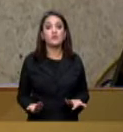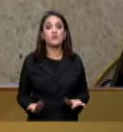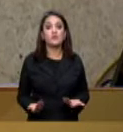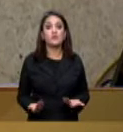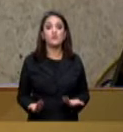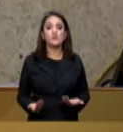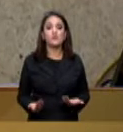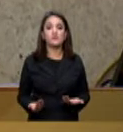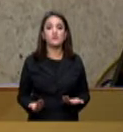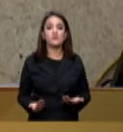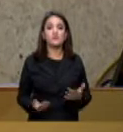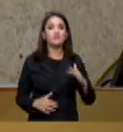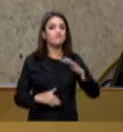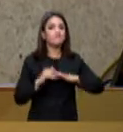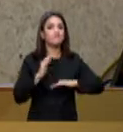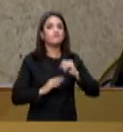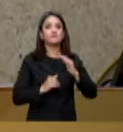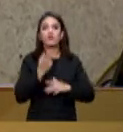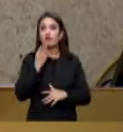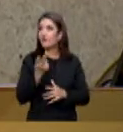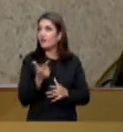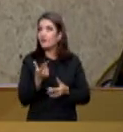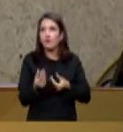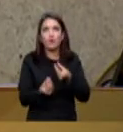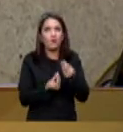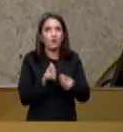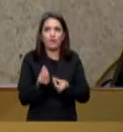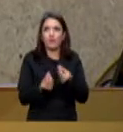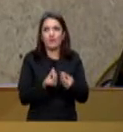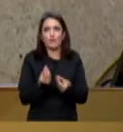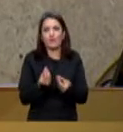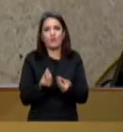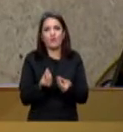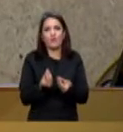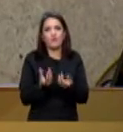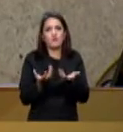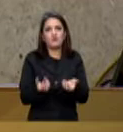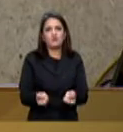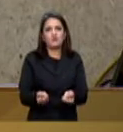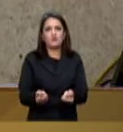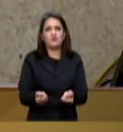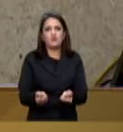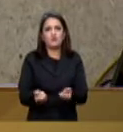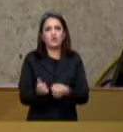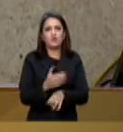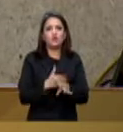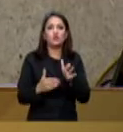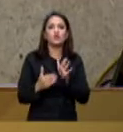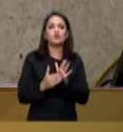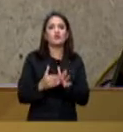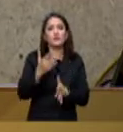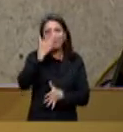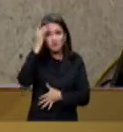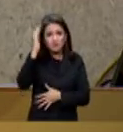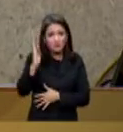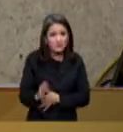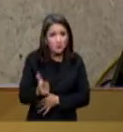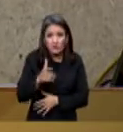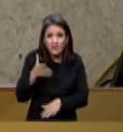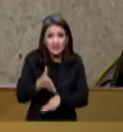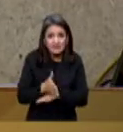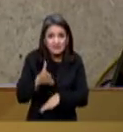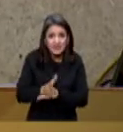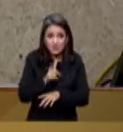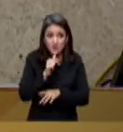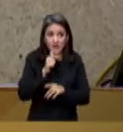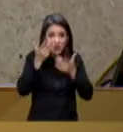é algo intolerável que todo brasileiro não tenha acesso à água potável e ao esgoto